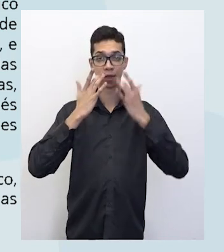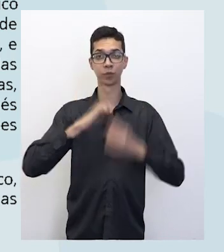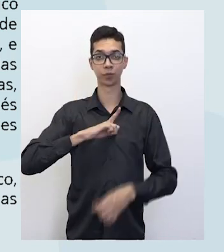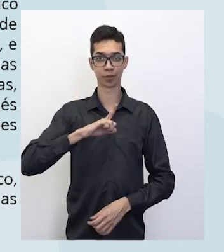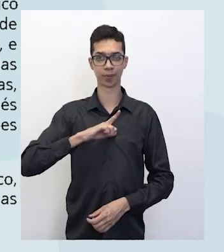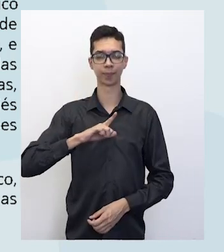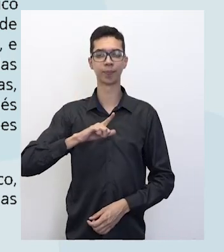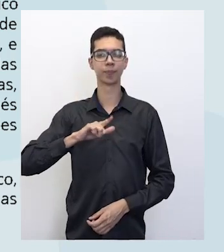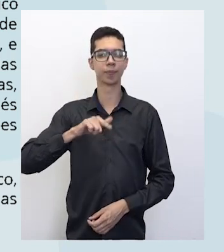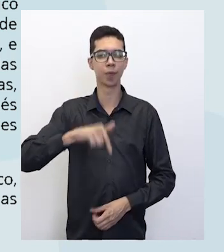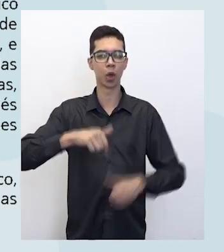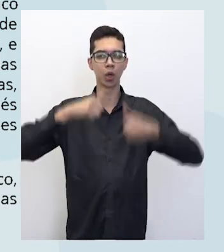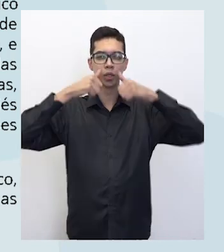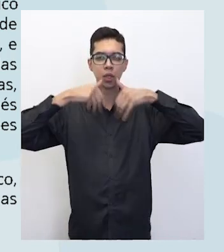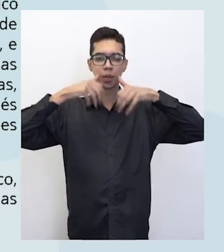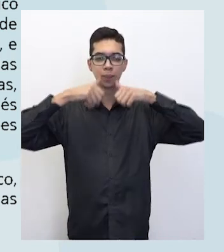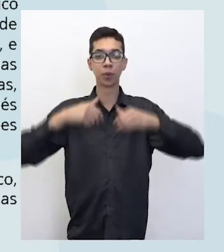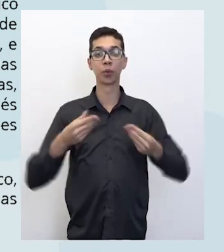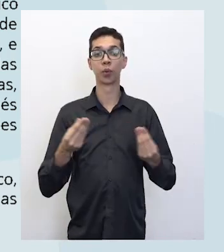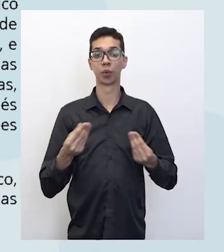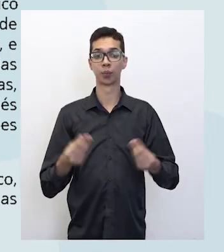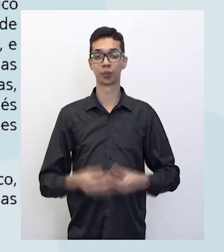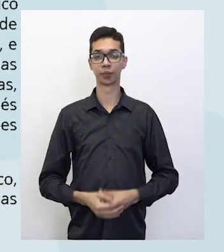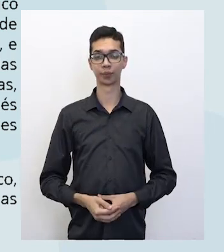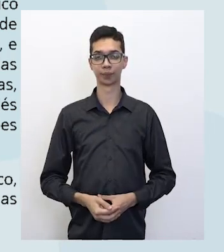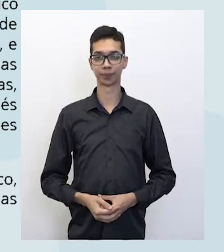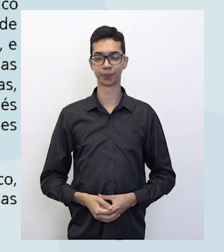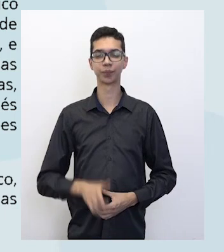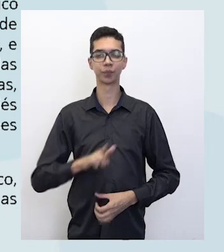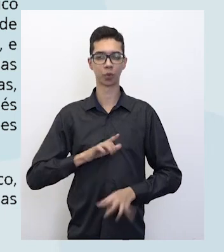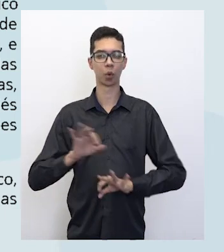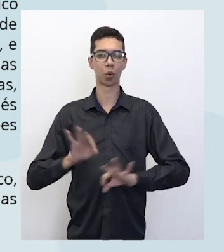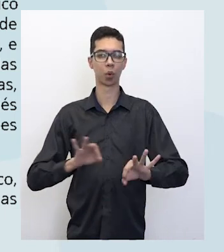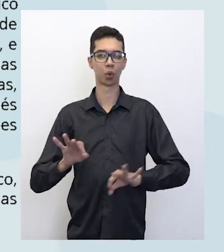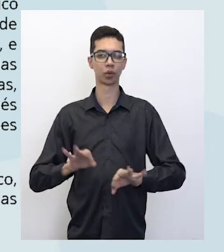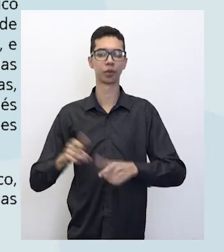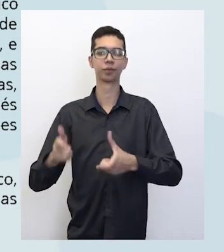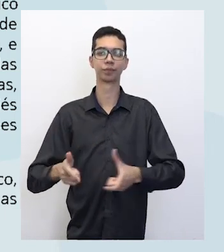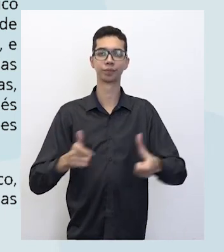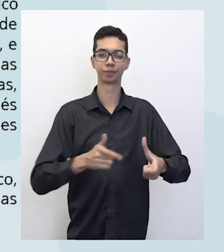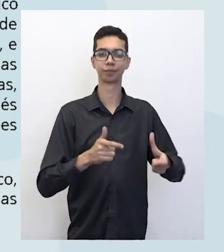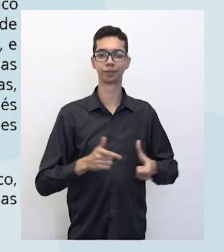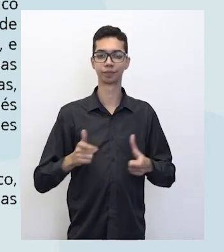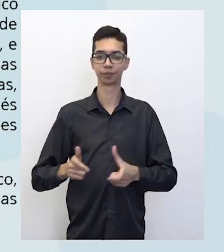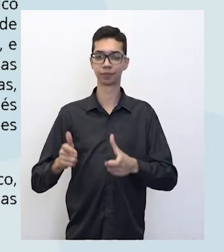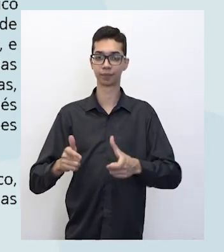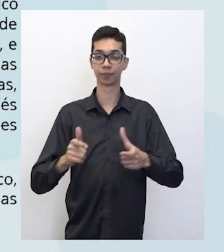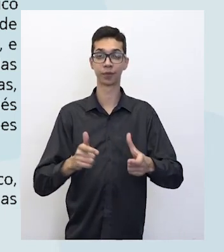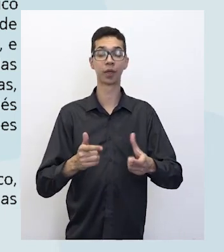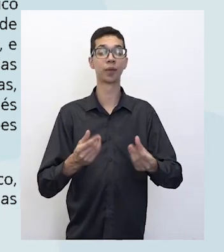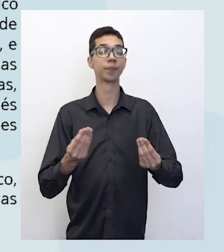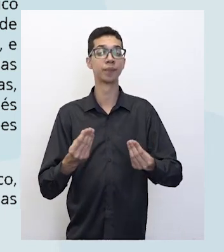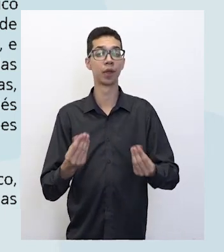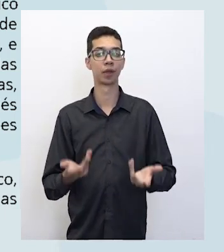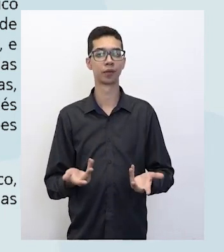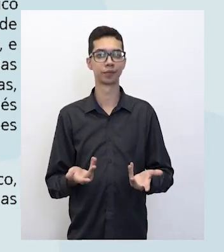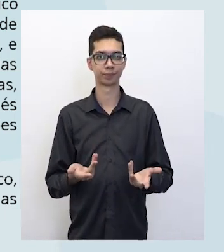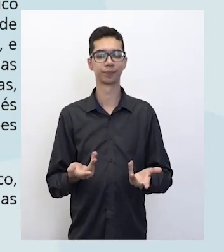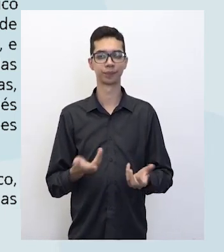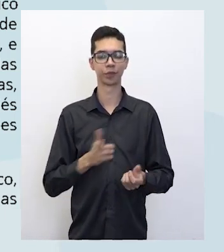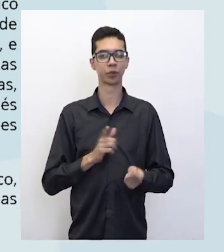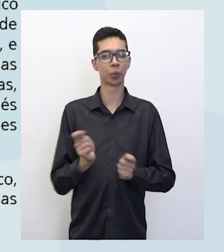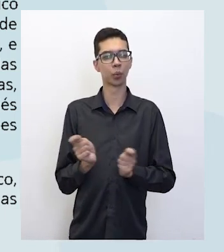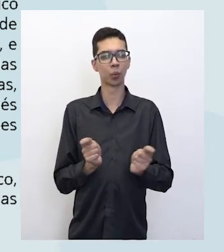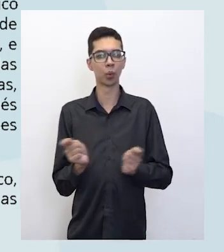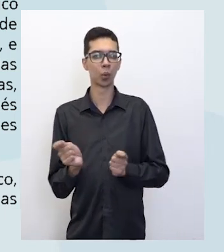a ruptura com o texto dramático convencional, com a organização das unidades de ação aristotélicas que coordenam a ação dramática, e